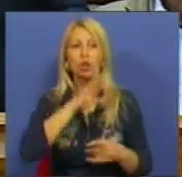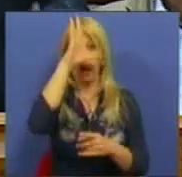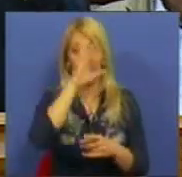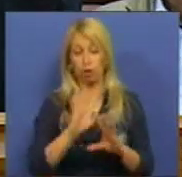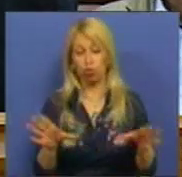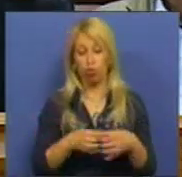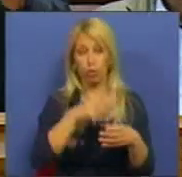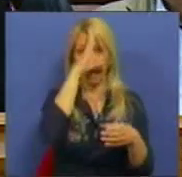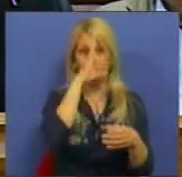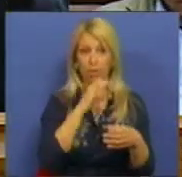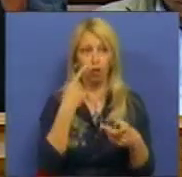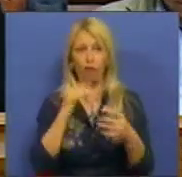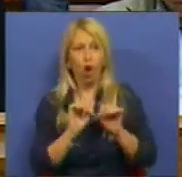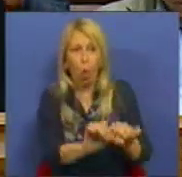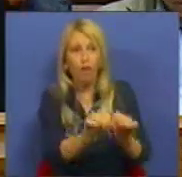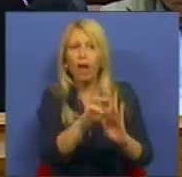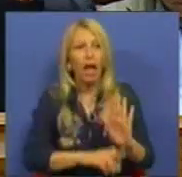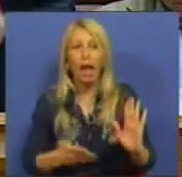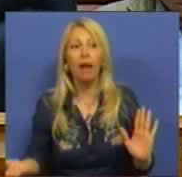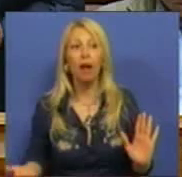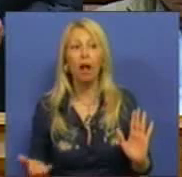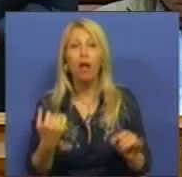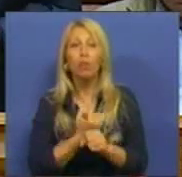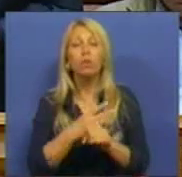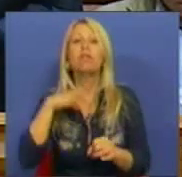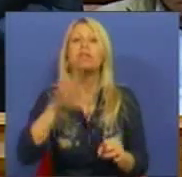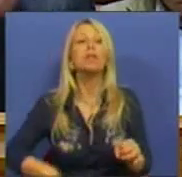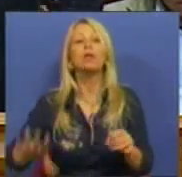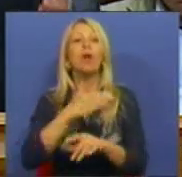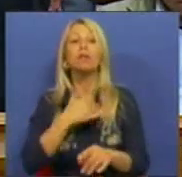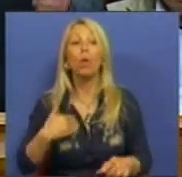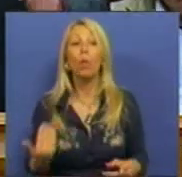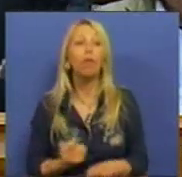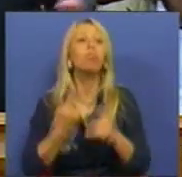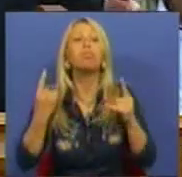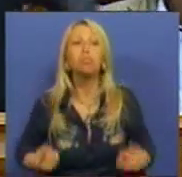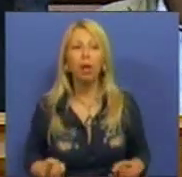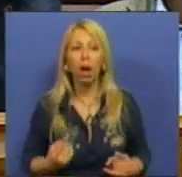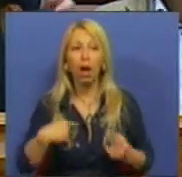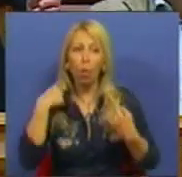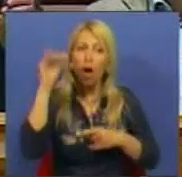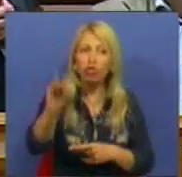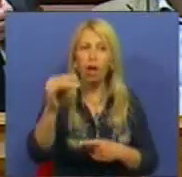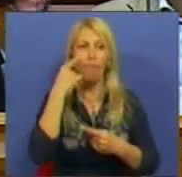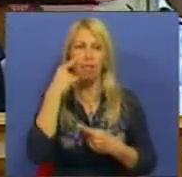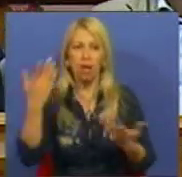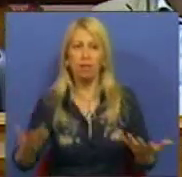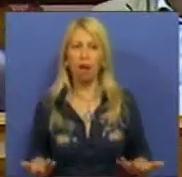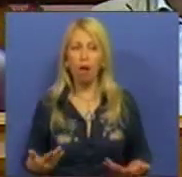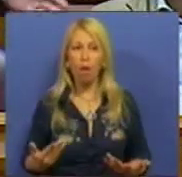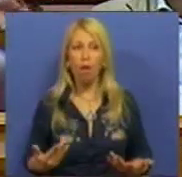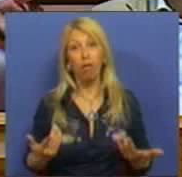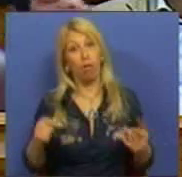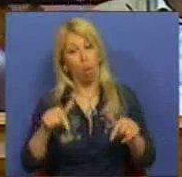de Ministros, não se opôs a essa regra no Serviço Nacional de Saúde? Porque não se demarcou, porque não chamou a atenção. Era preciso